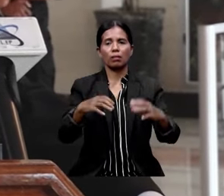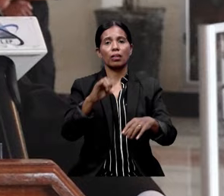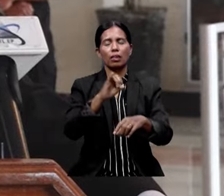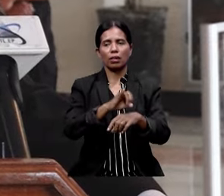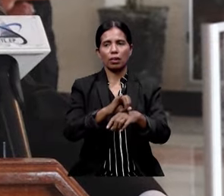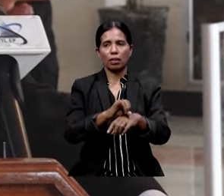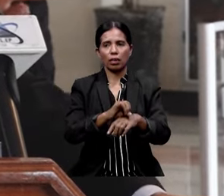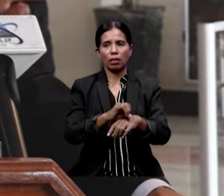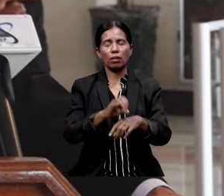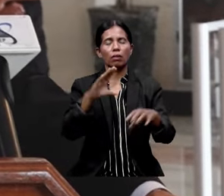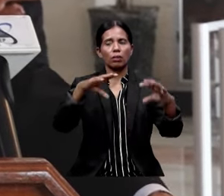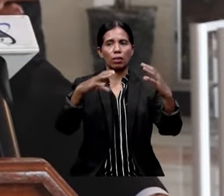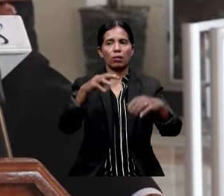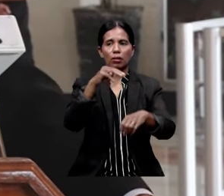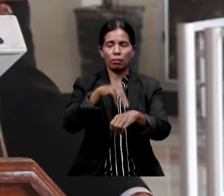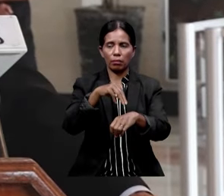Conselho de Missa,